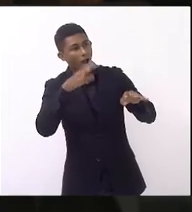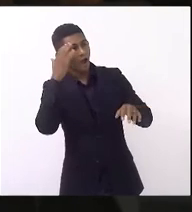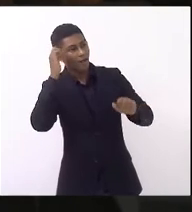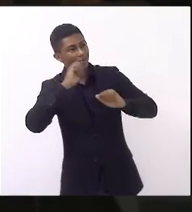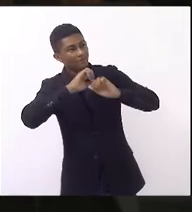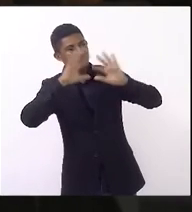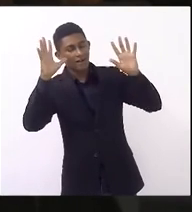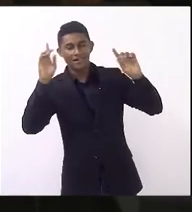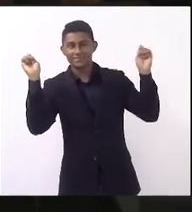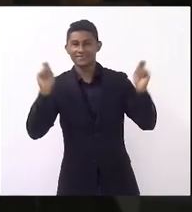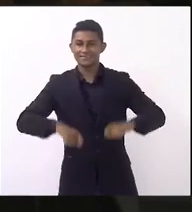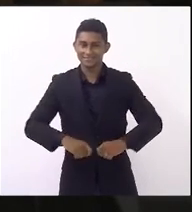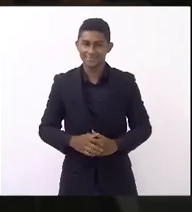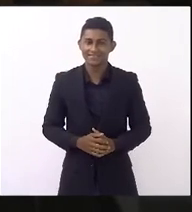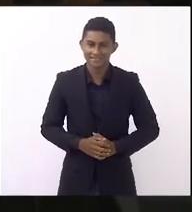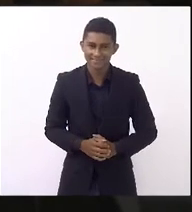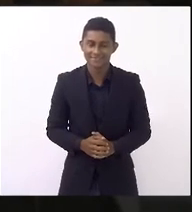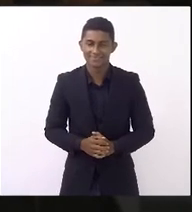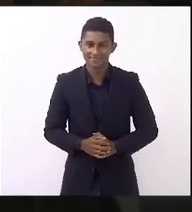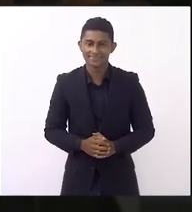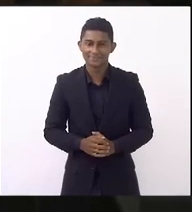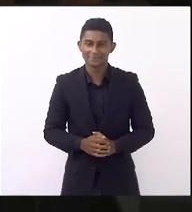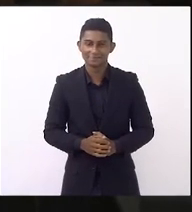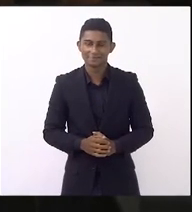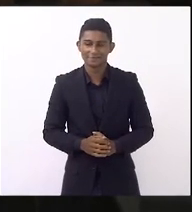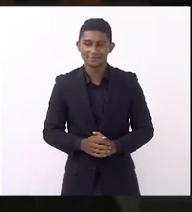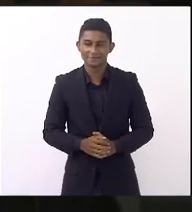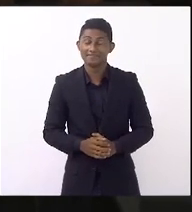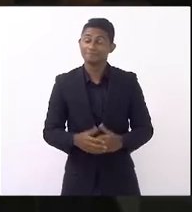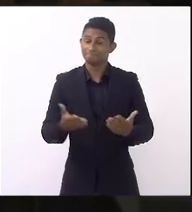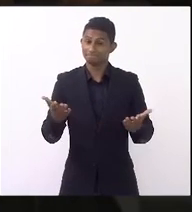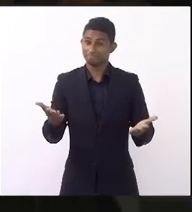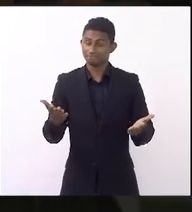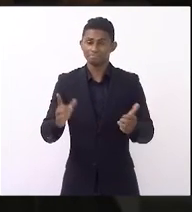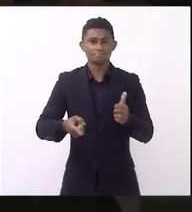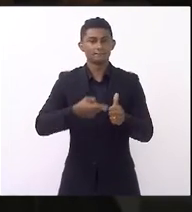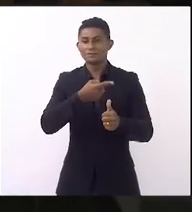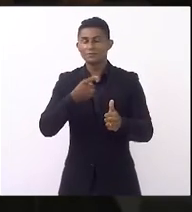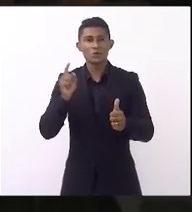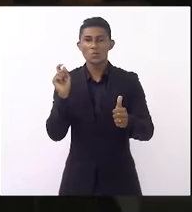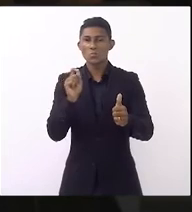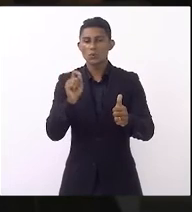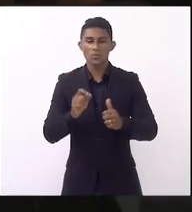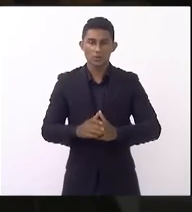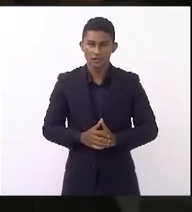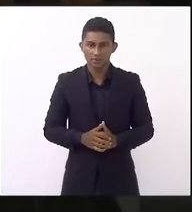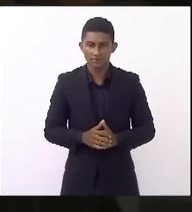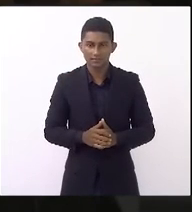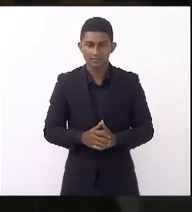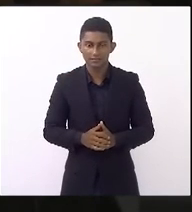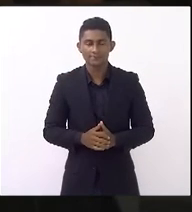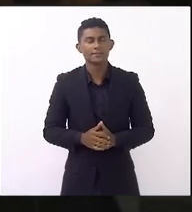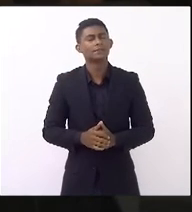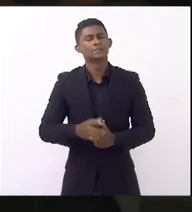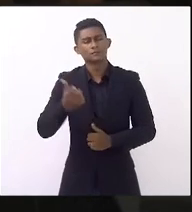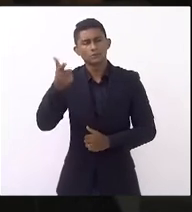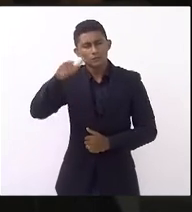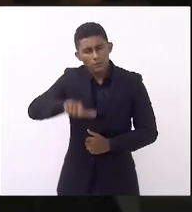deficientes auditivos. Primeiro, senhora presidente, que vou insistir